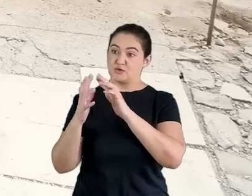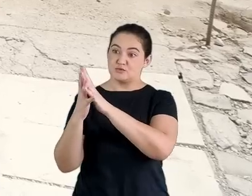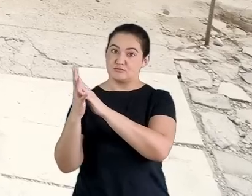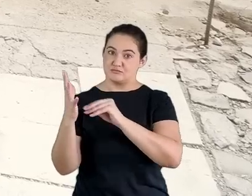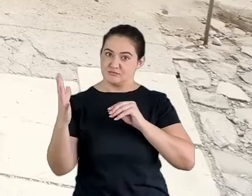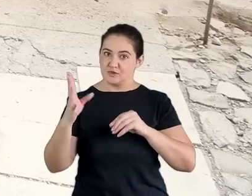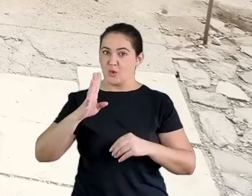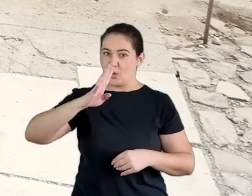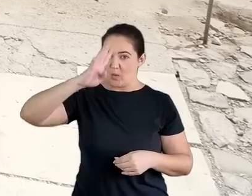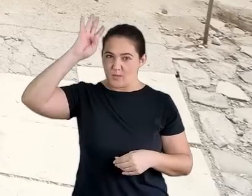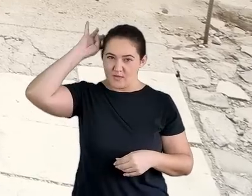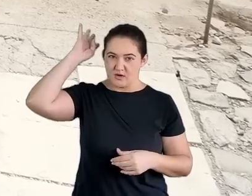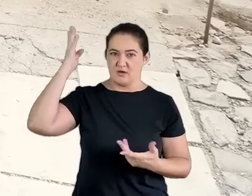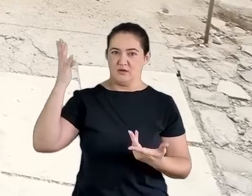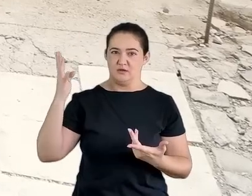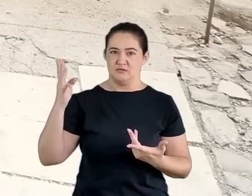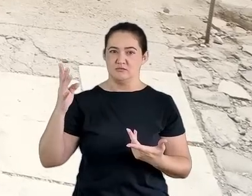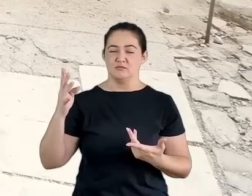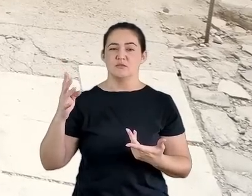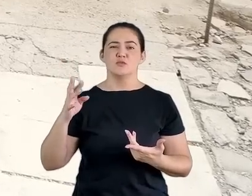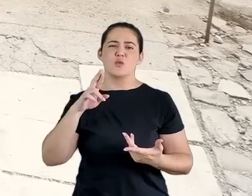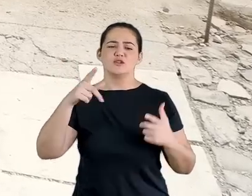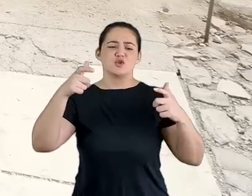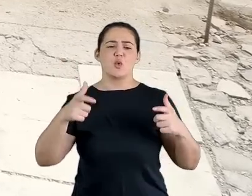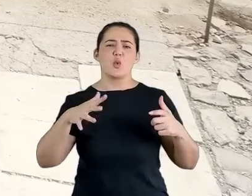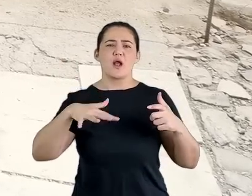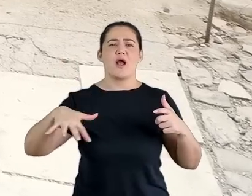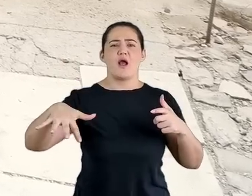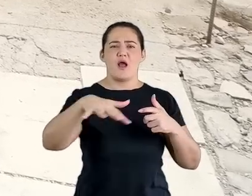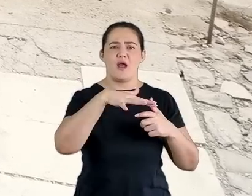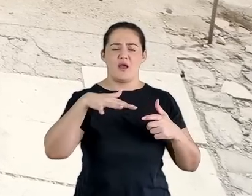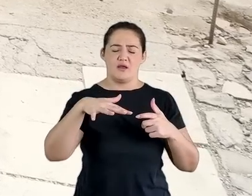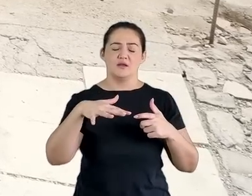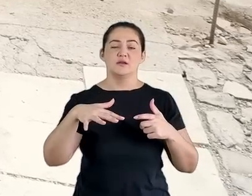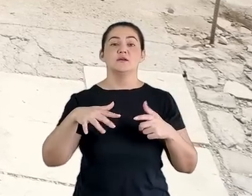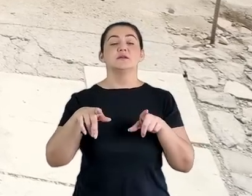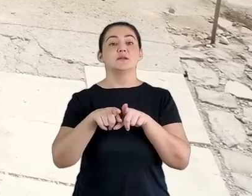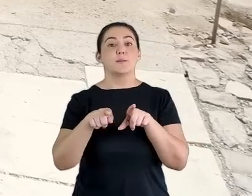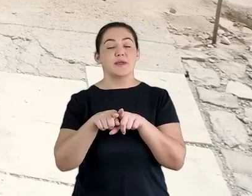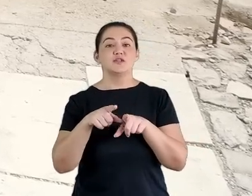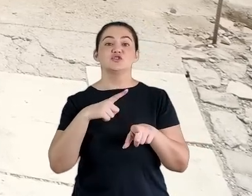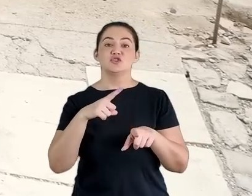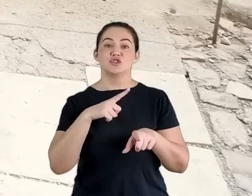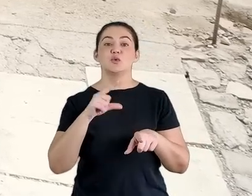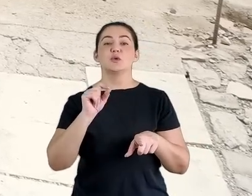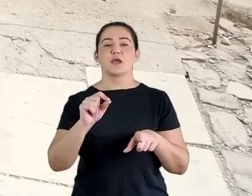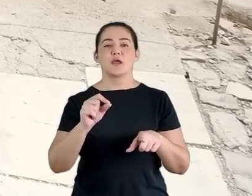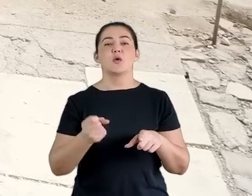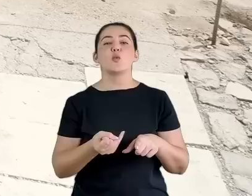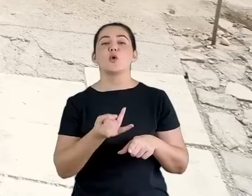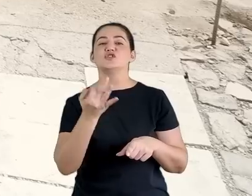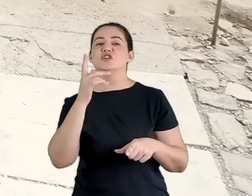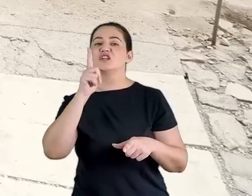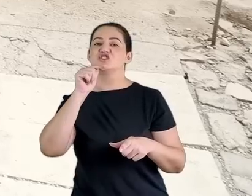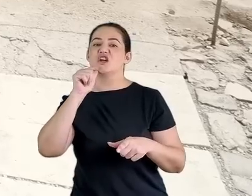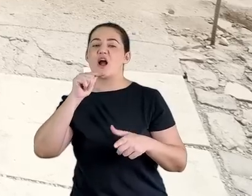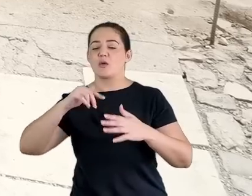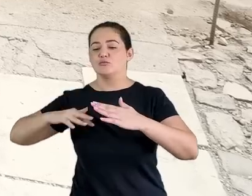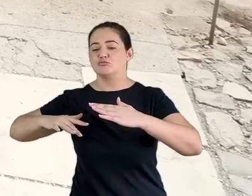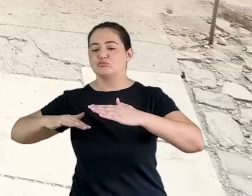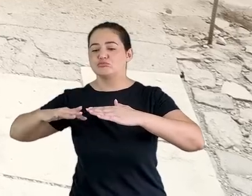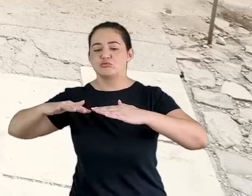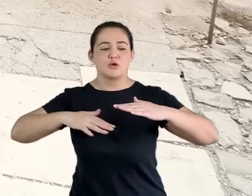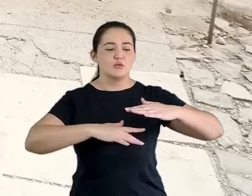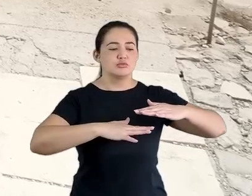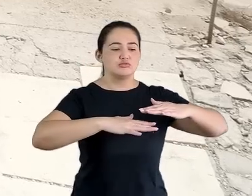do deserto. Não apenas a floresta necessária para o aquecimento aqui, mas também a quantidade de água necessária